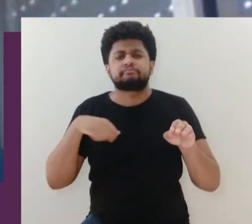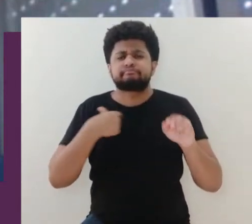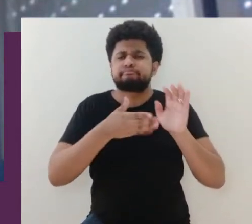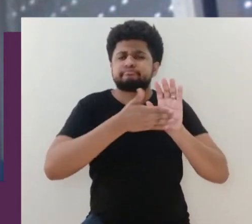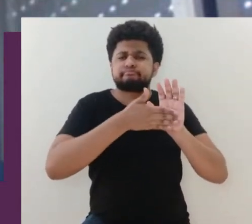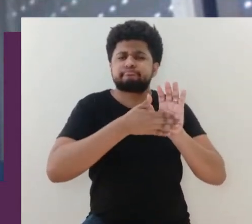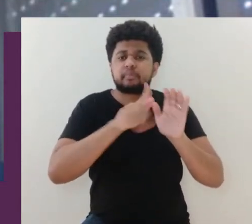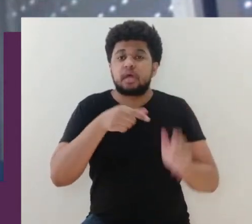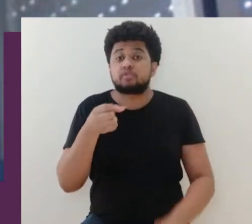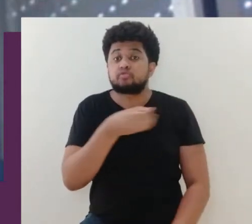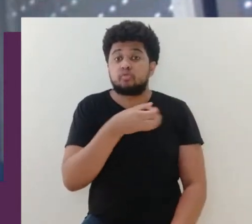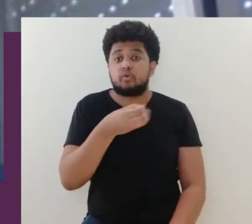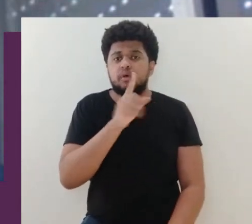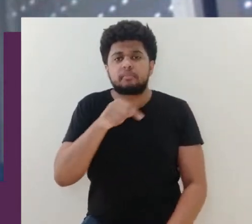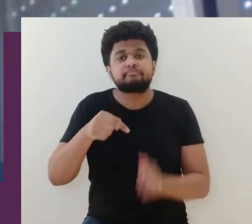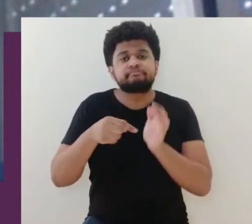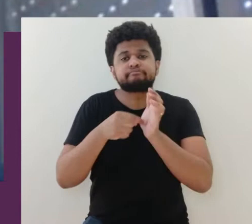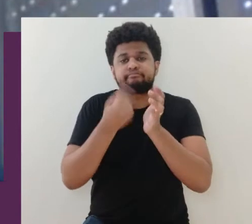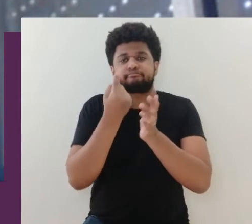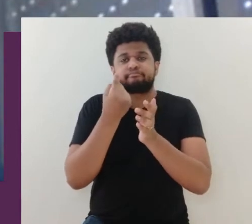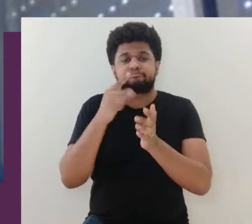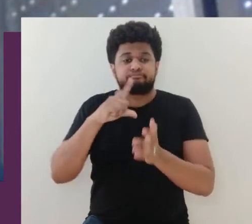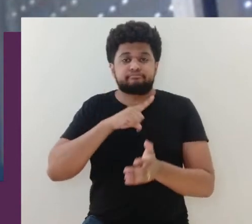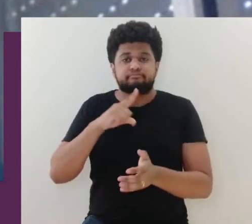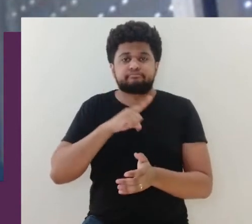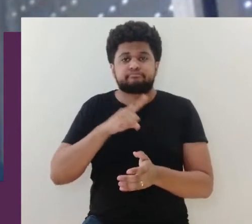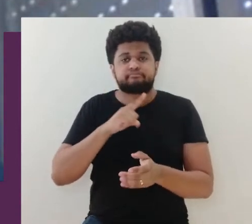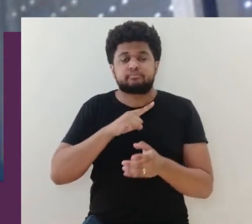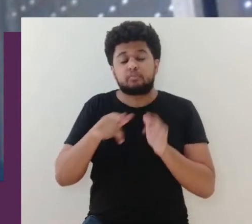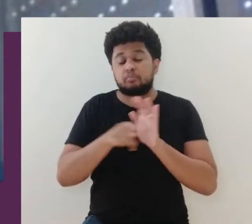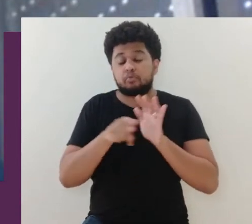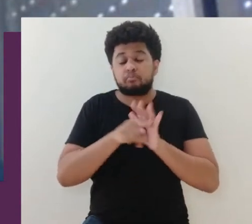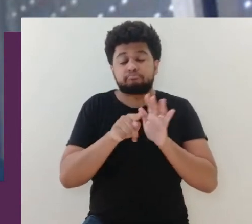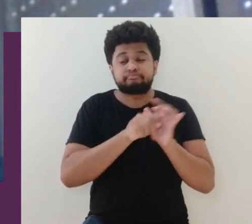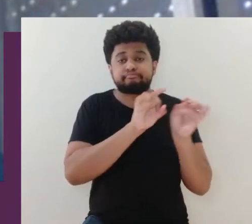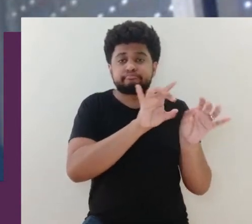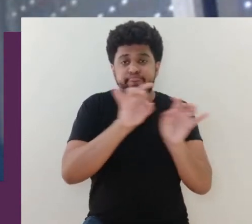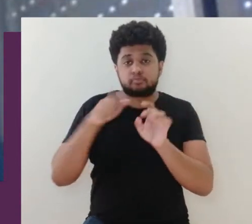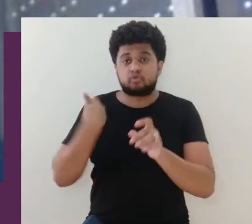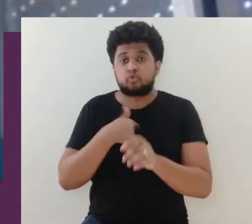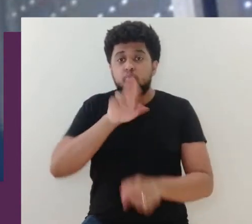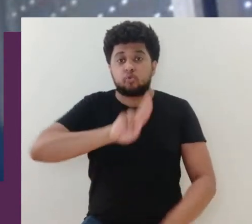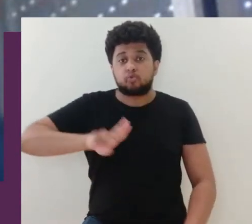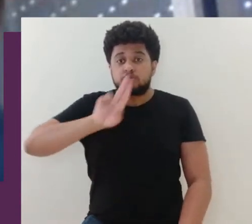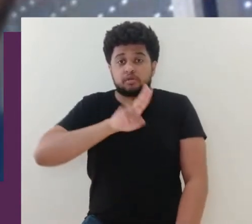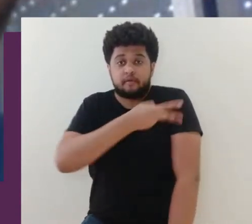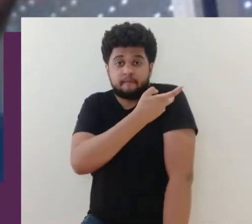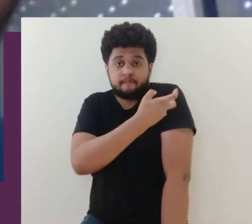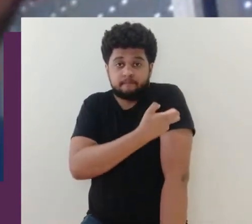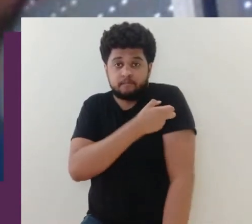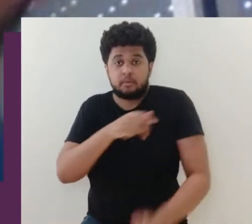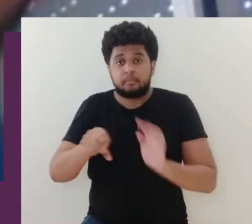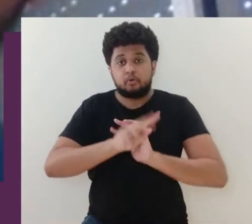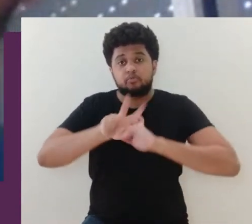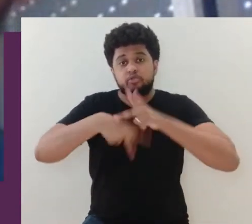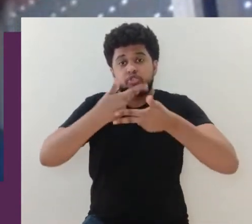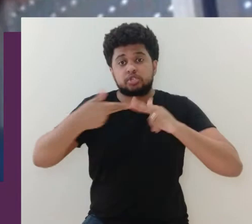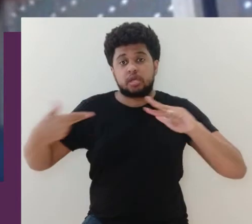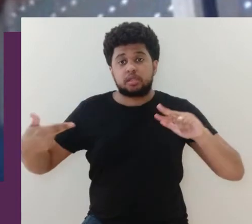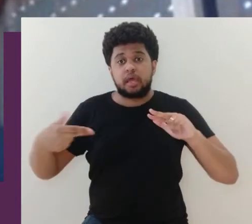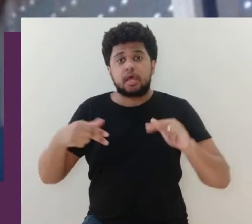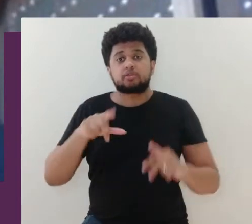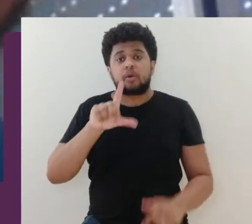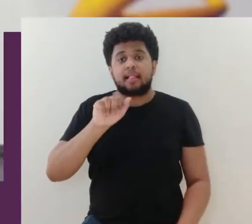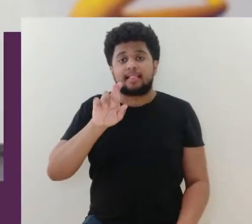Essas propostas, elas são novas, seria a primeira vez que isso estaria entrando no mercado, que a gente estaria usando uma vacina de material genético em